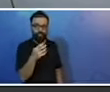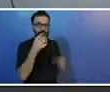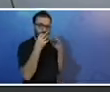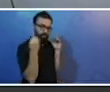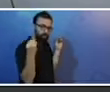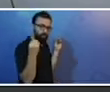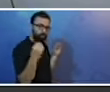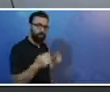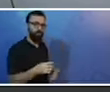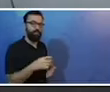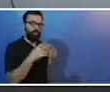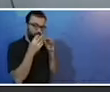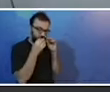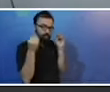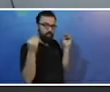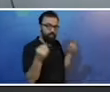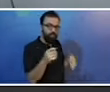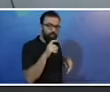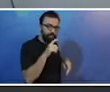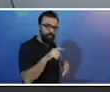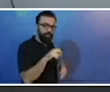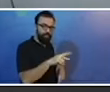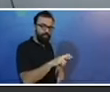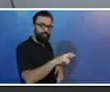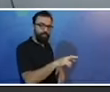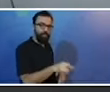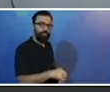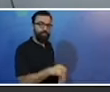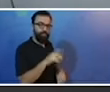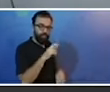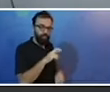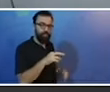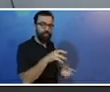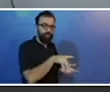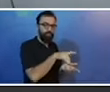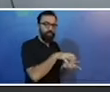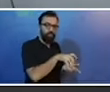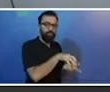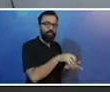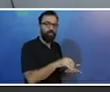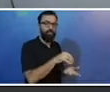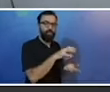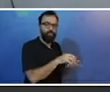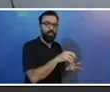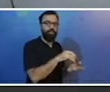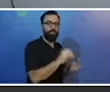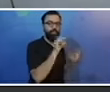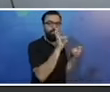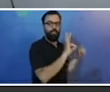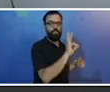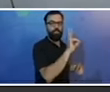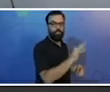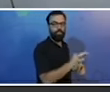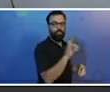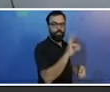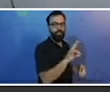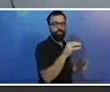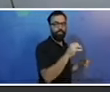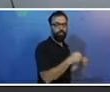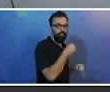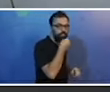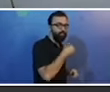cachorro no gato o gato no rato o rato na aranha a aranha na mosca a